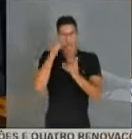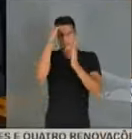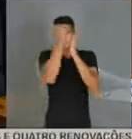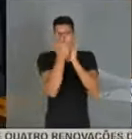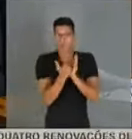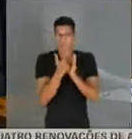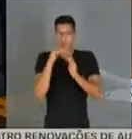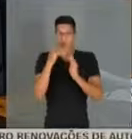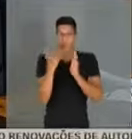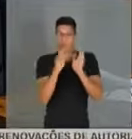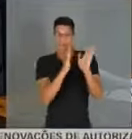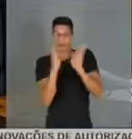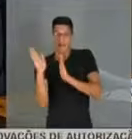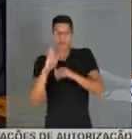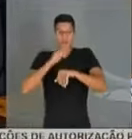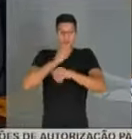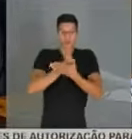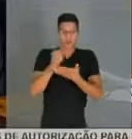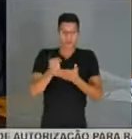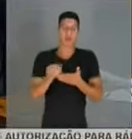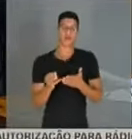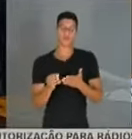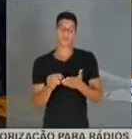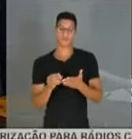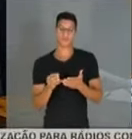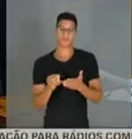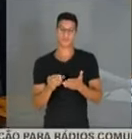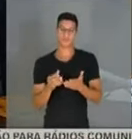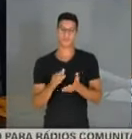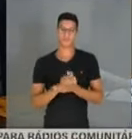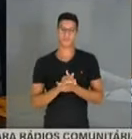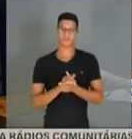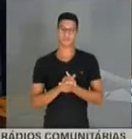Descumpriram o prazo do contrato. Próxima, por favor.